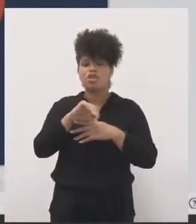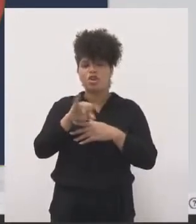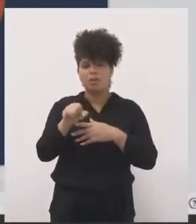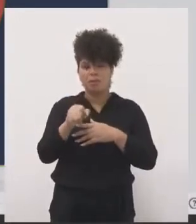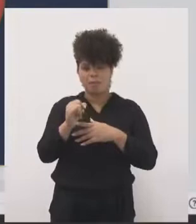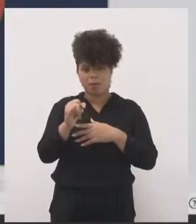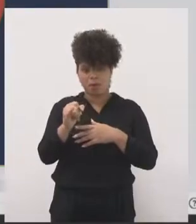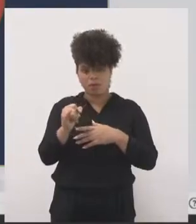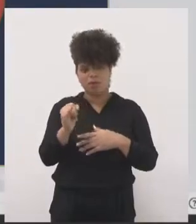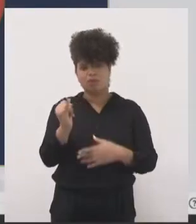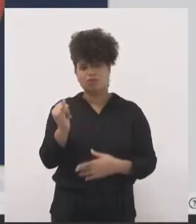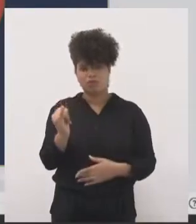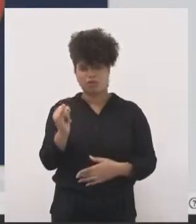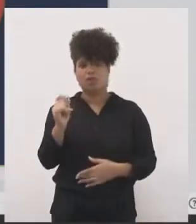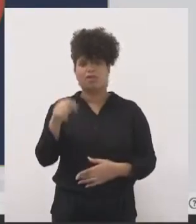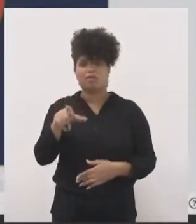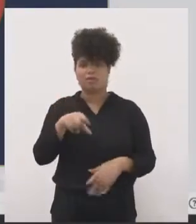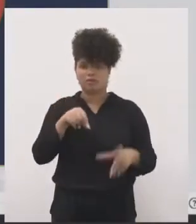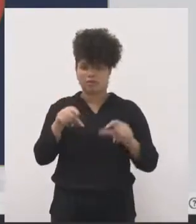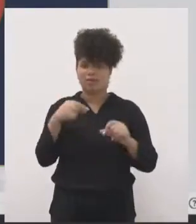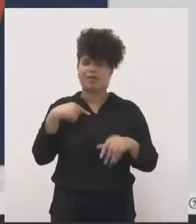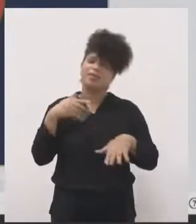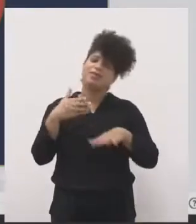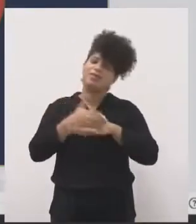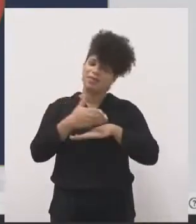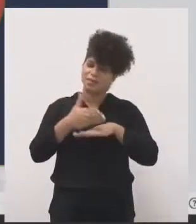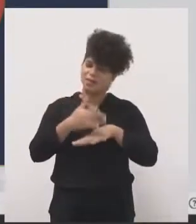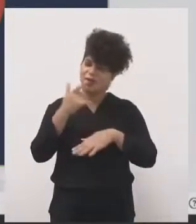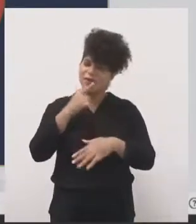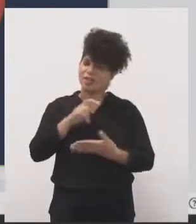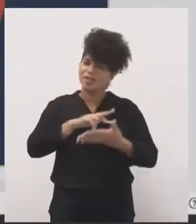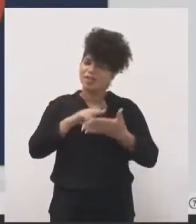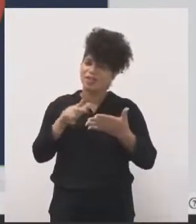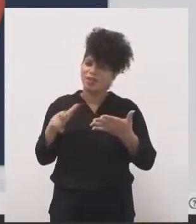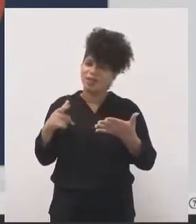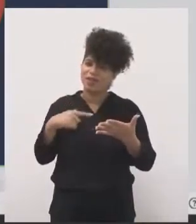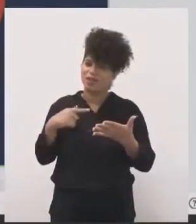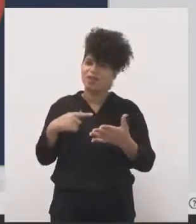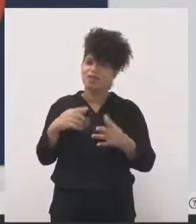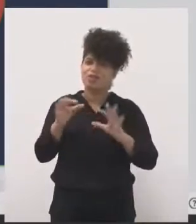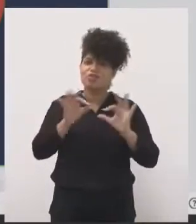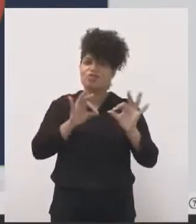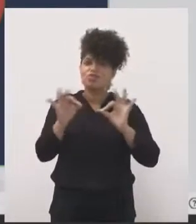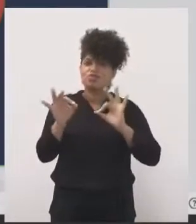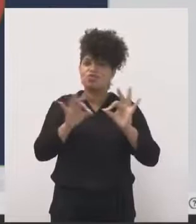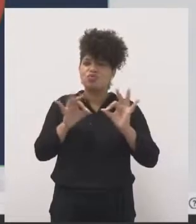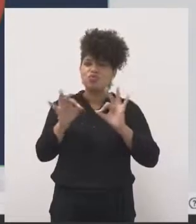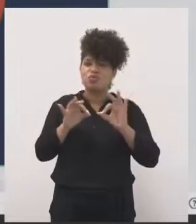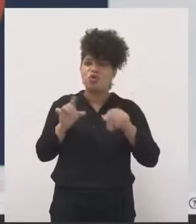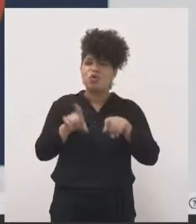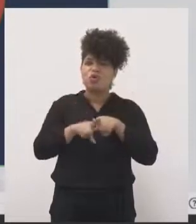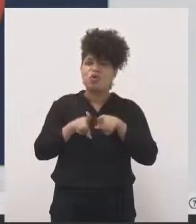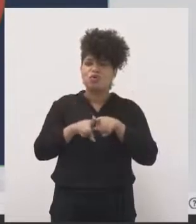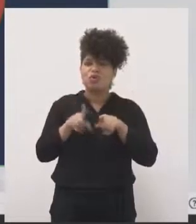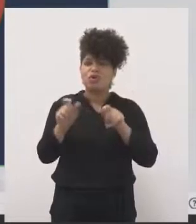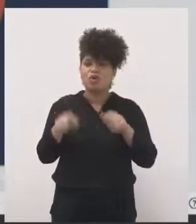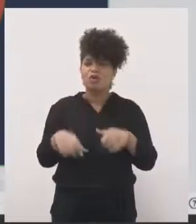com o Bitmoji e aí eu tenho acesso a todos os meus bonequinhos, a todos os meus emojis, a todo